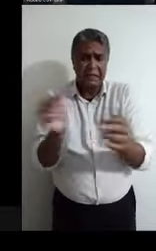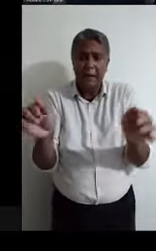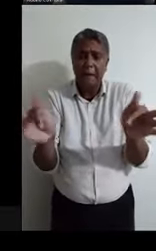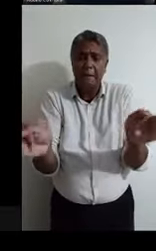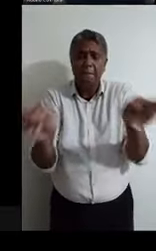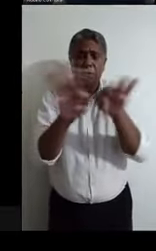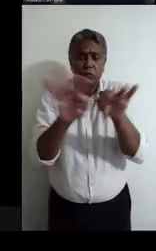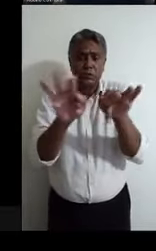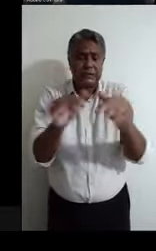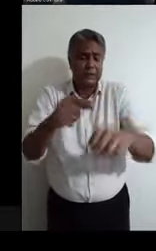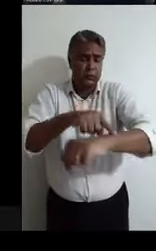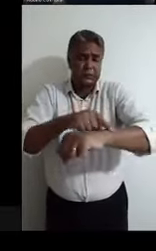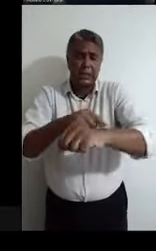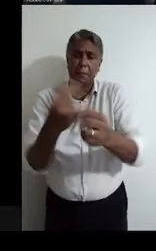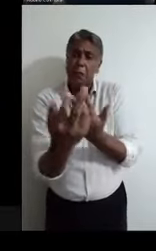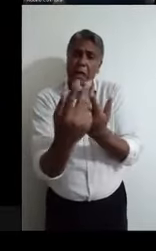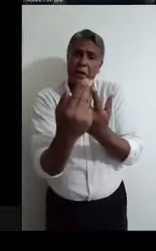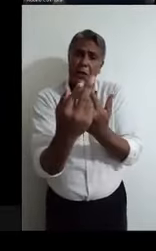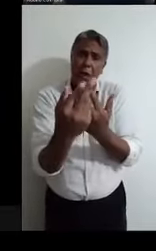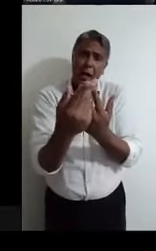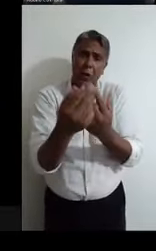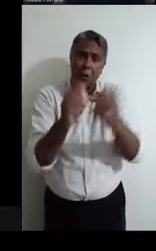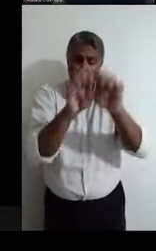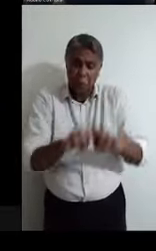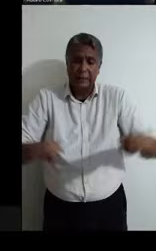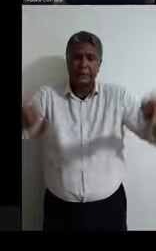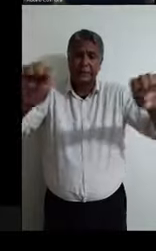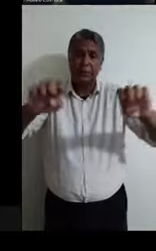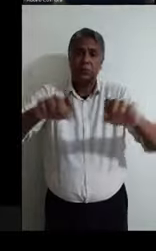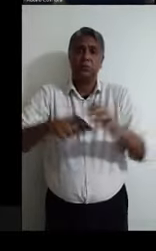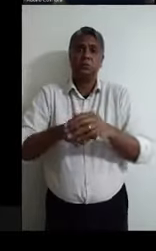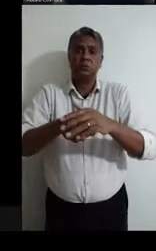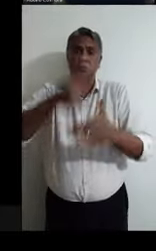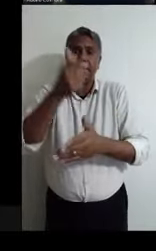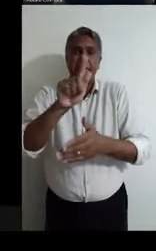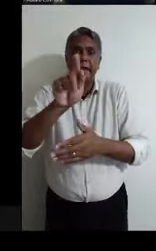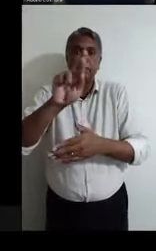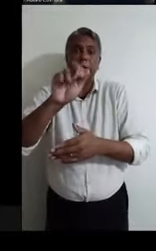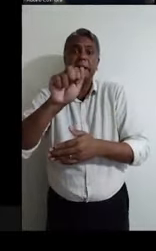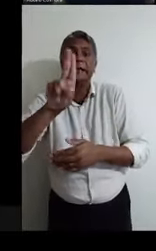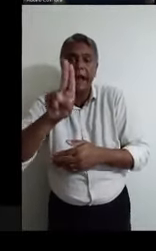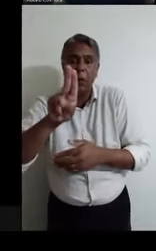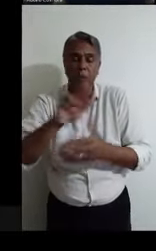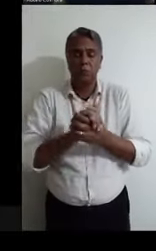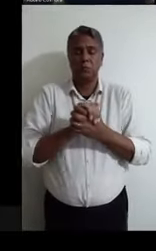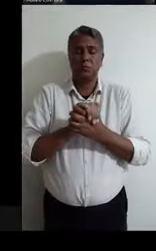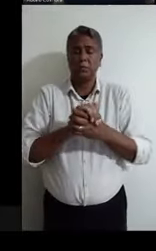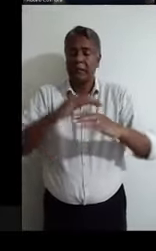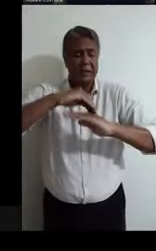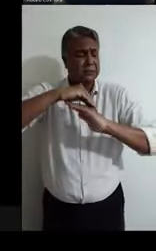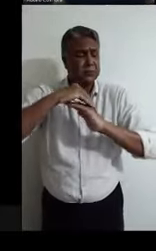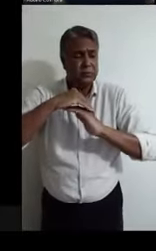equação do primeiro grau, porque a variável t está elevada a 1 aqui. Para construir o gráfico de uma equação do primeiro grau,